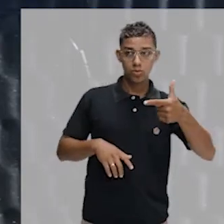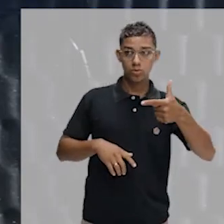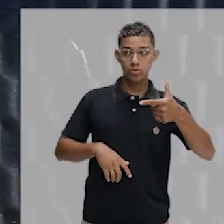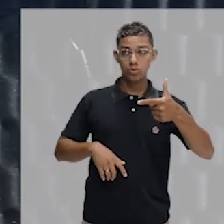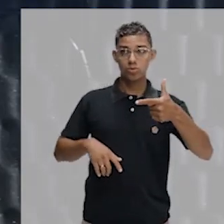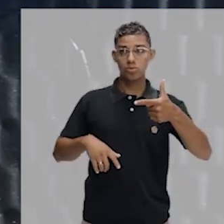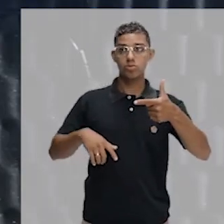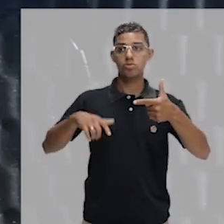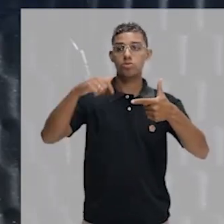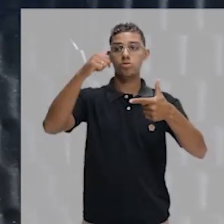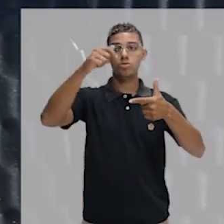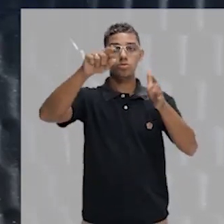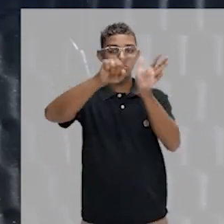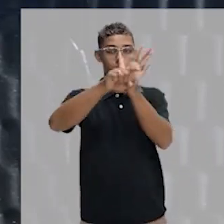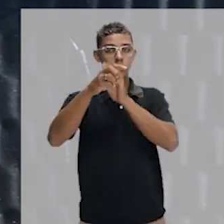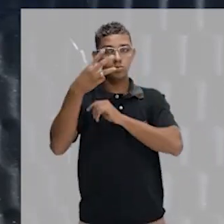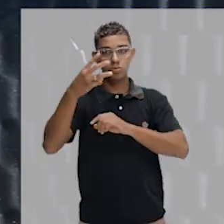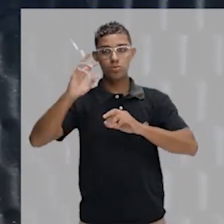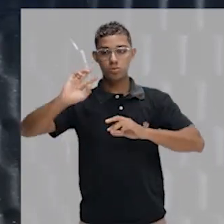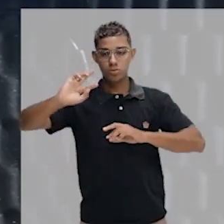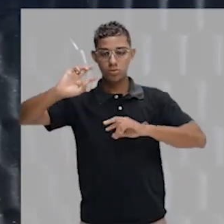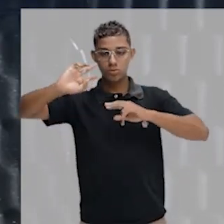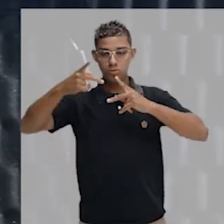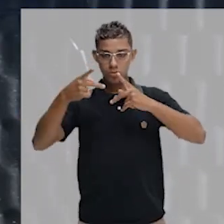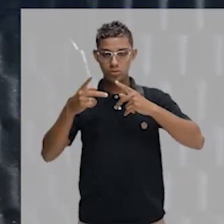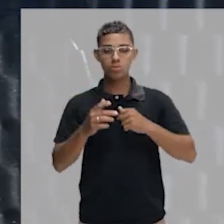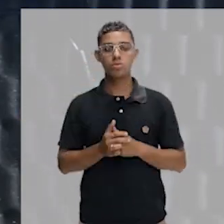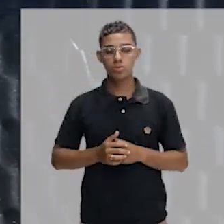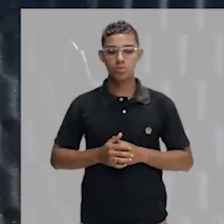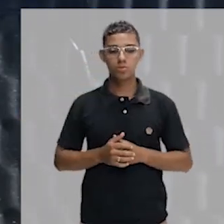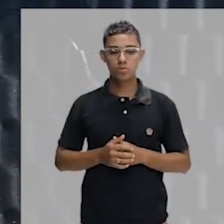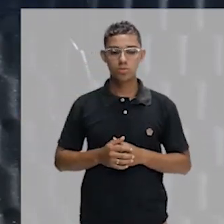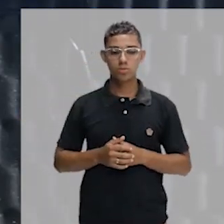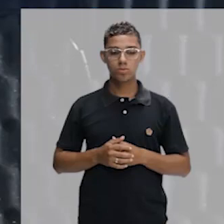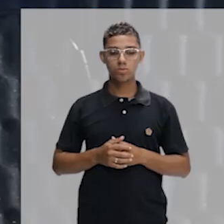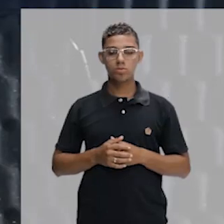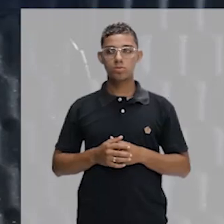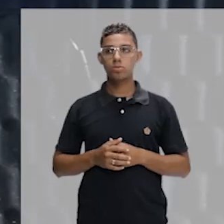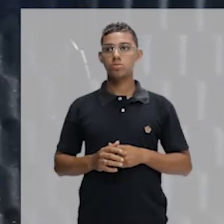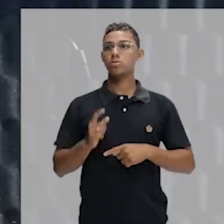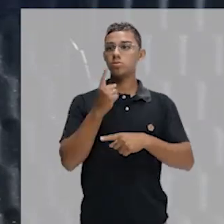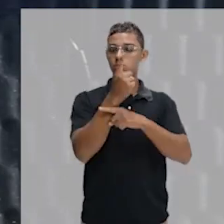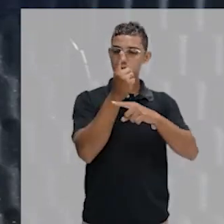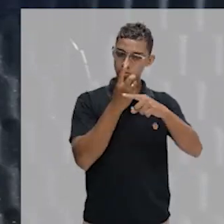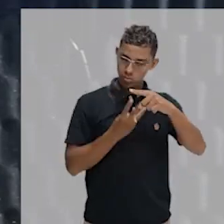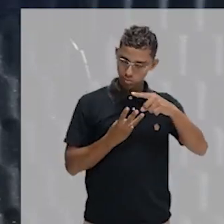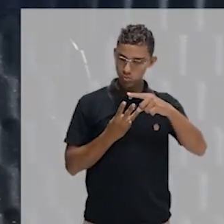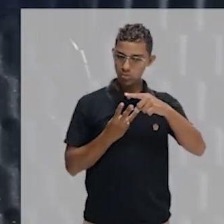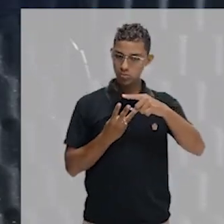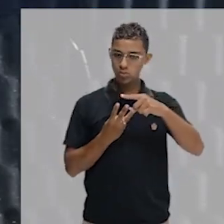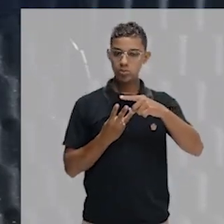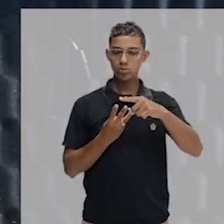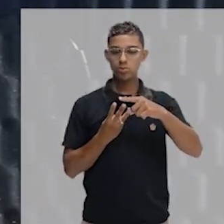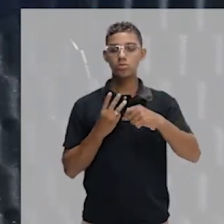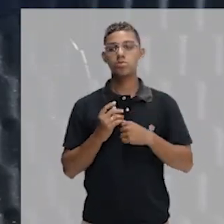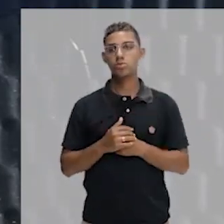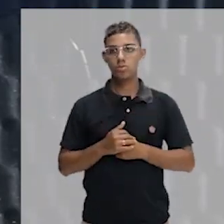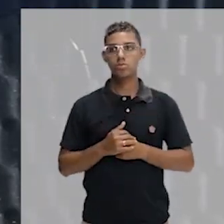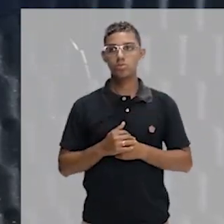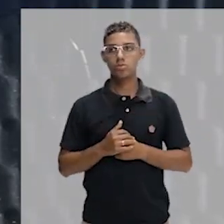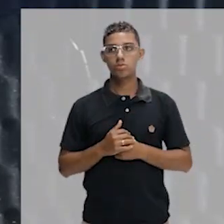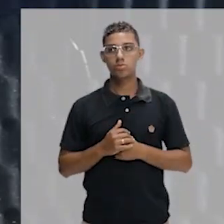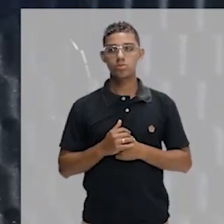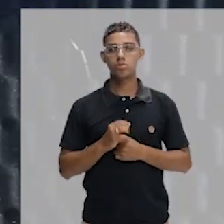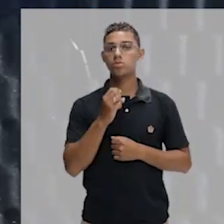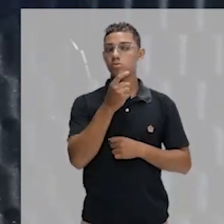negativo no expoente o comando É inverte nesse caso eu vou ter um terço e um terço elevado à terceira potência dá um